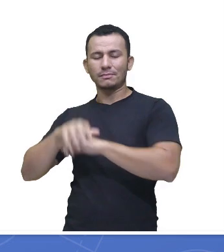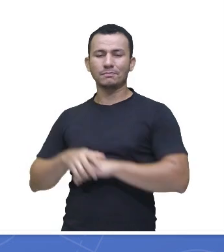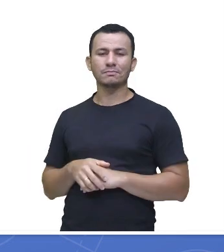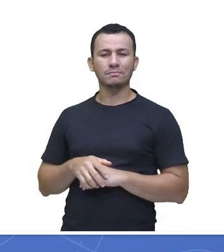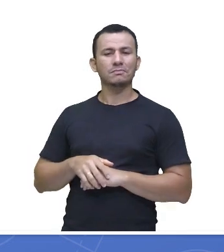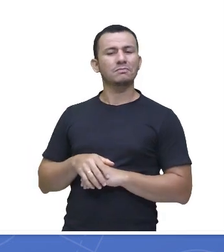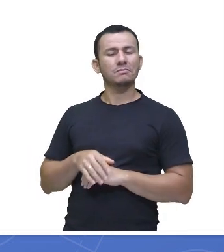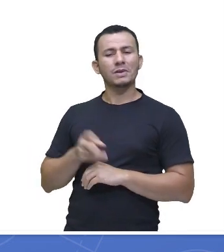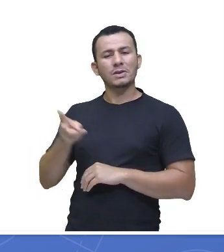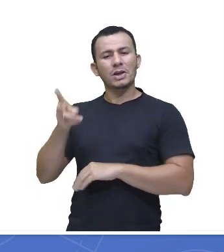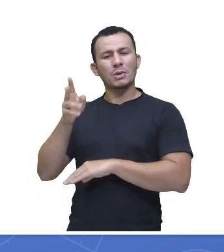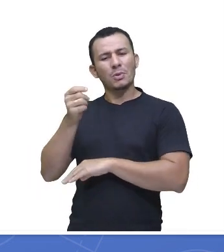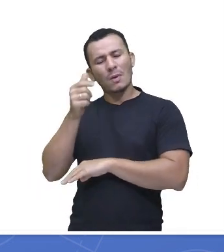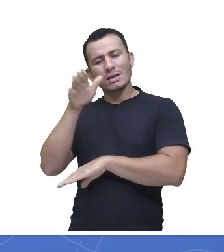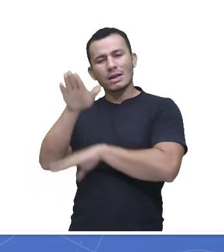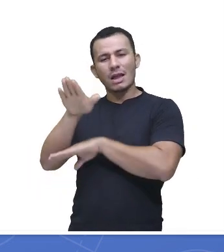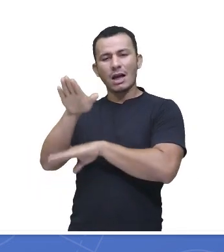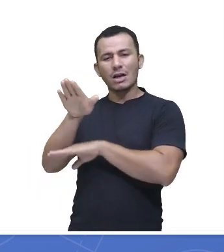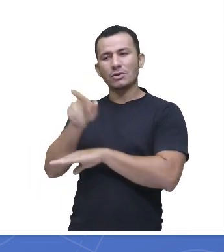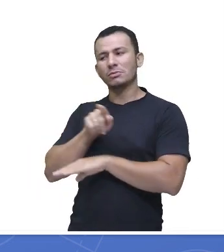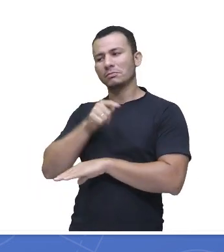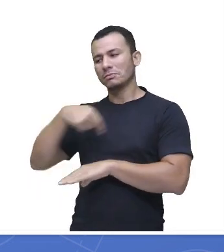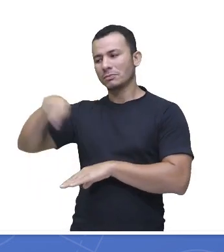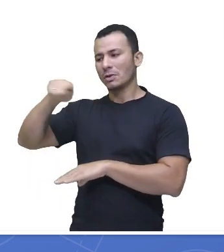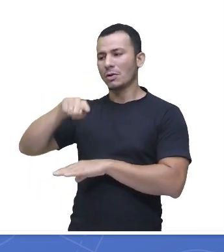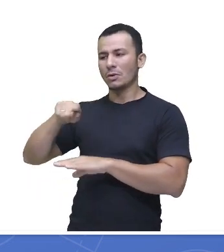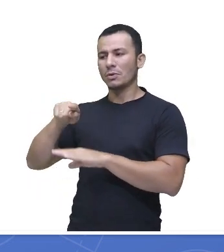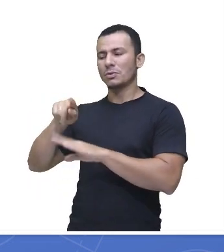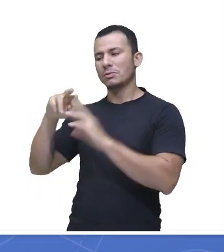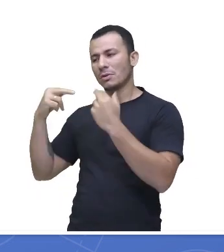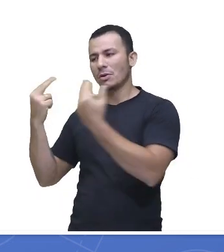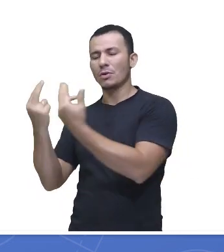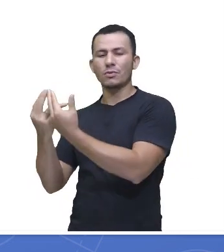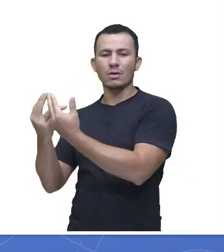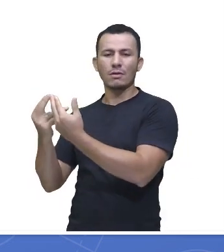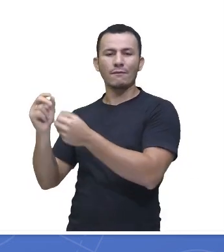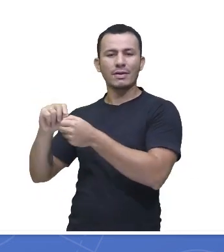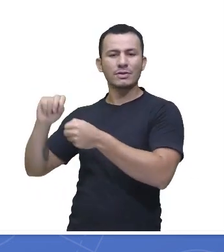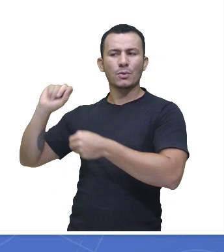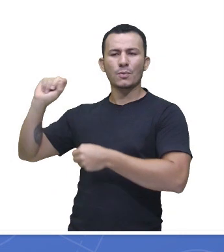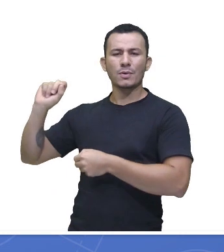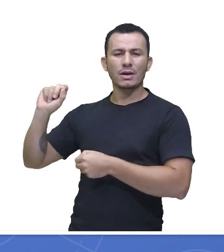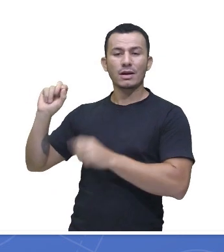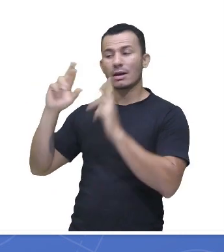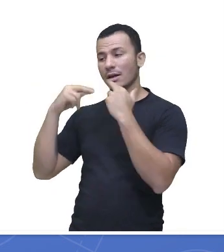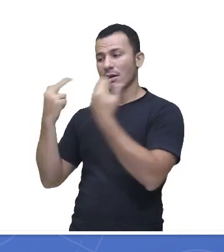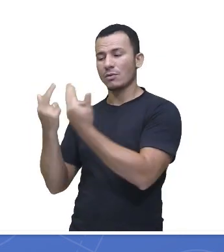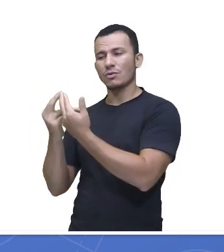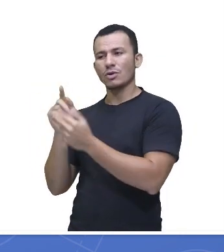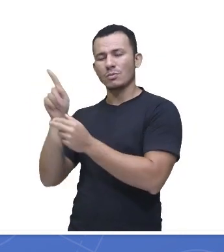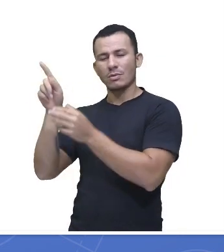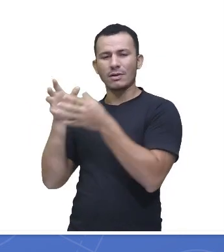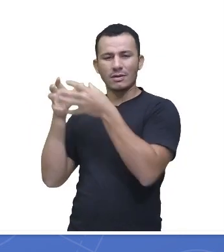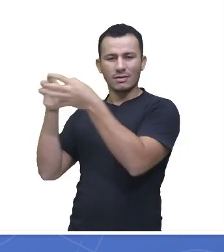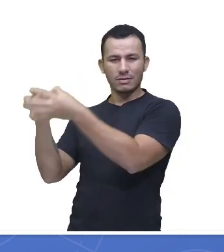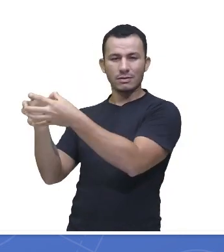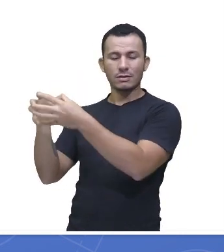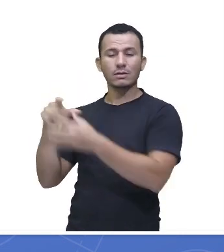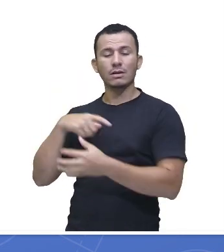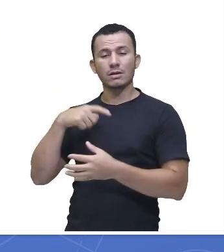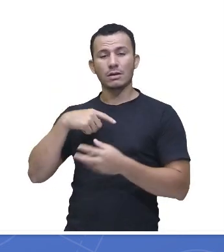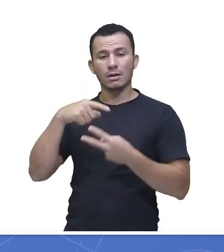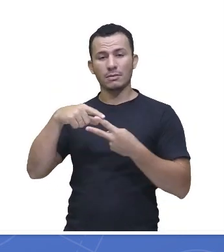toda tarde, quem, nós, fazíamos o quê, né? Nós nos reuníamos. Então, aqui já tem